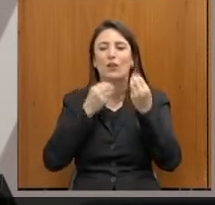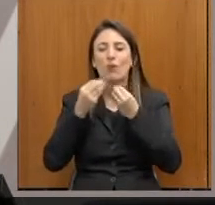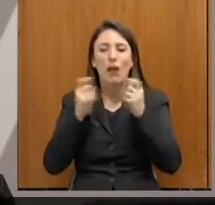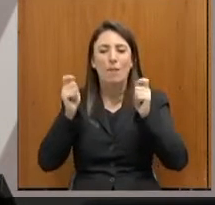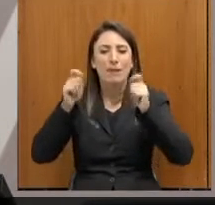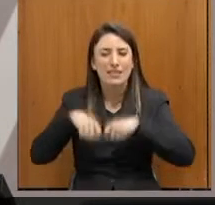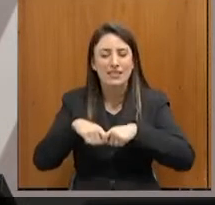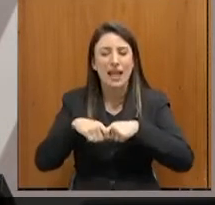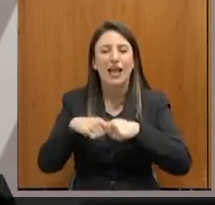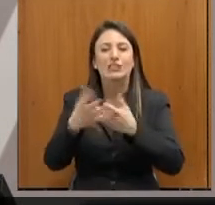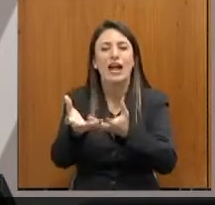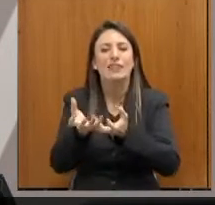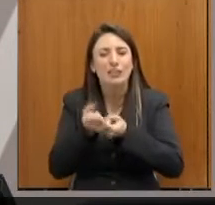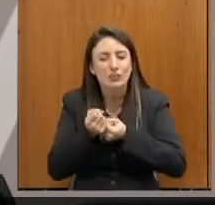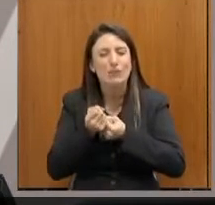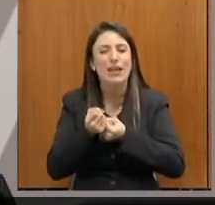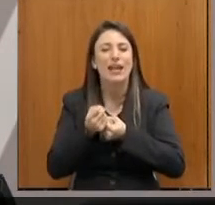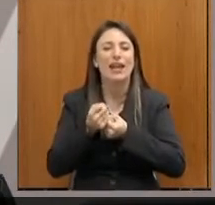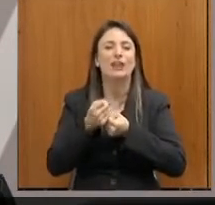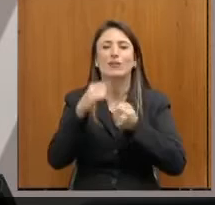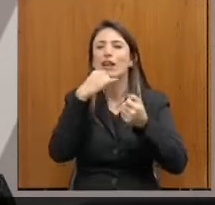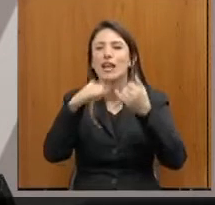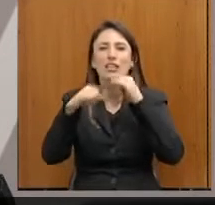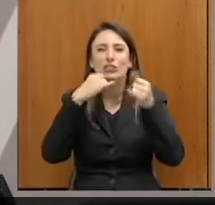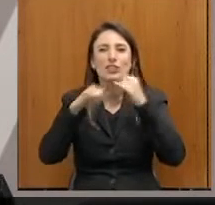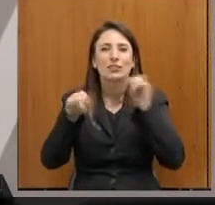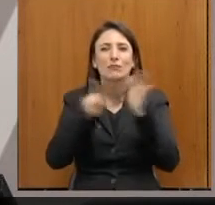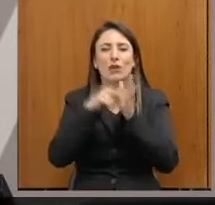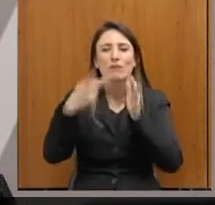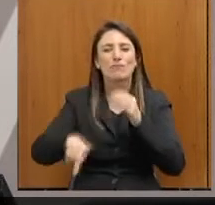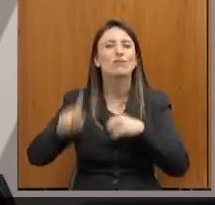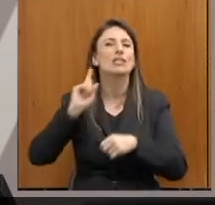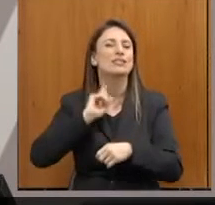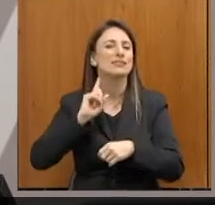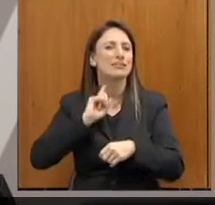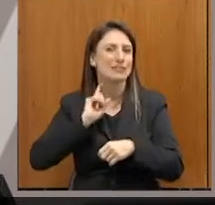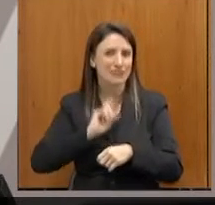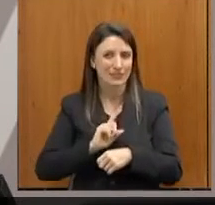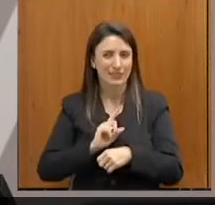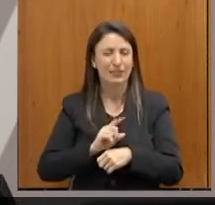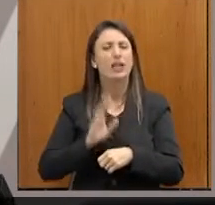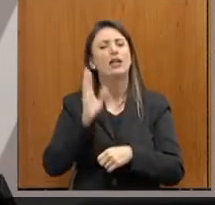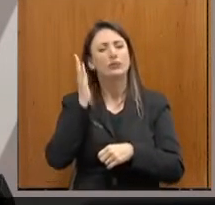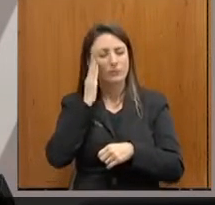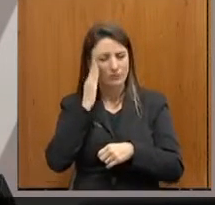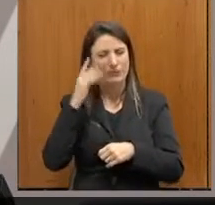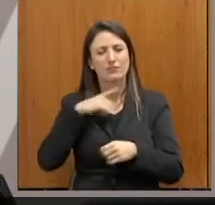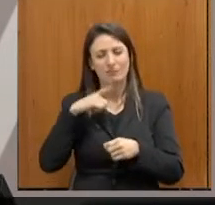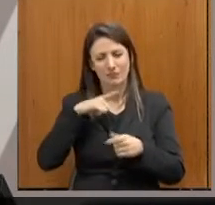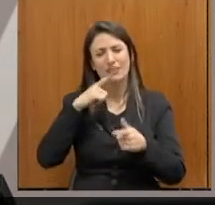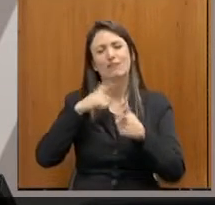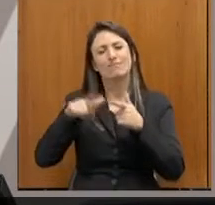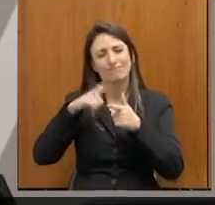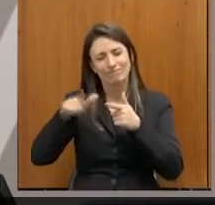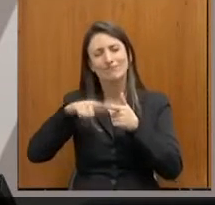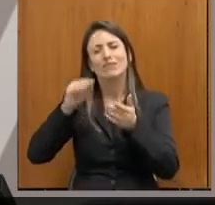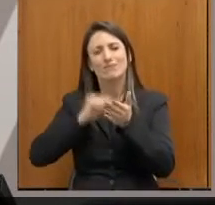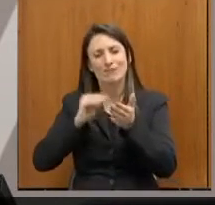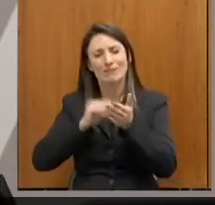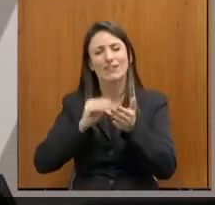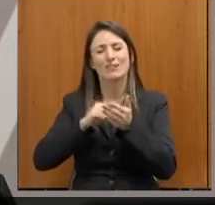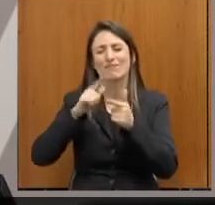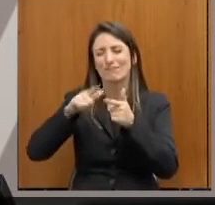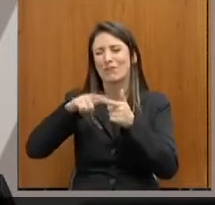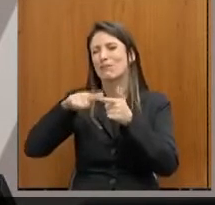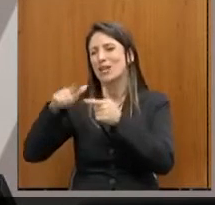à demanda energética no nosso estado a gente vê uma crise energética no país inteiro a gente vê um momento muito delicado